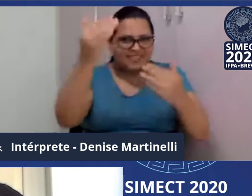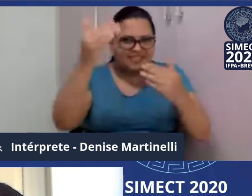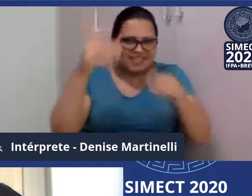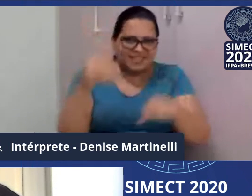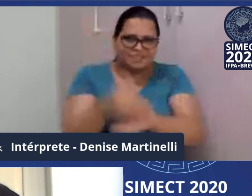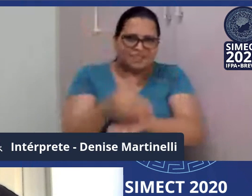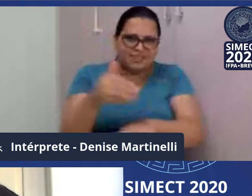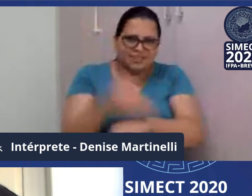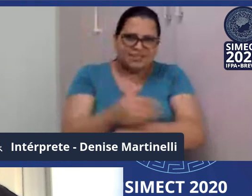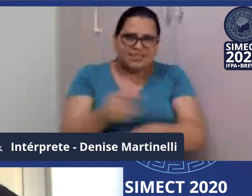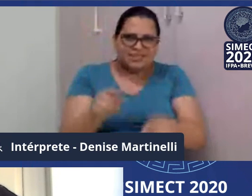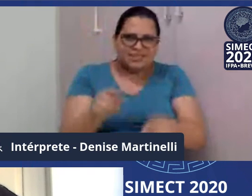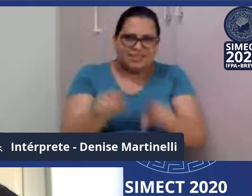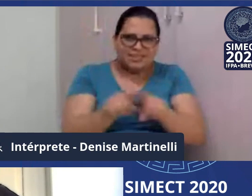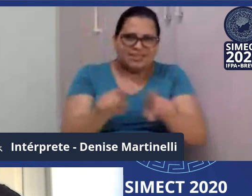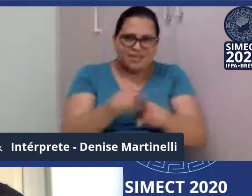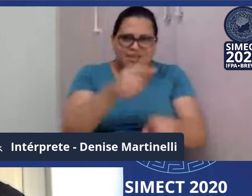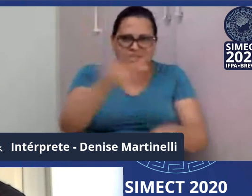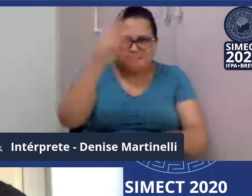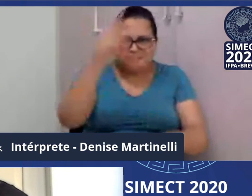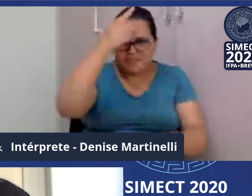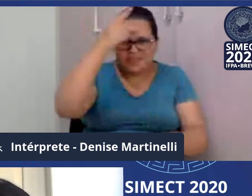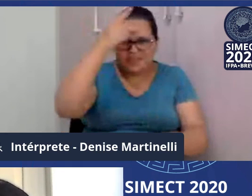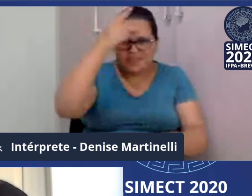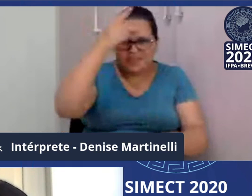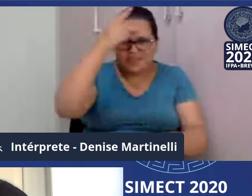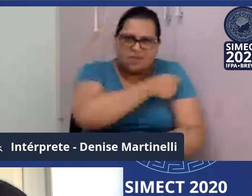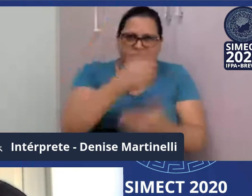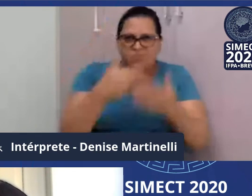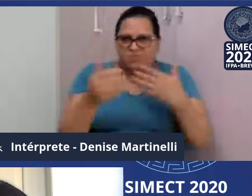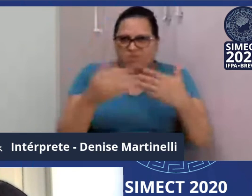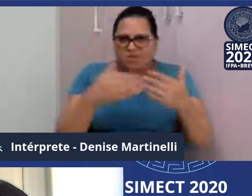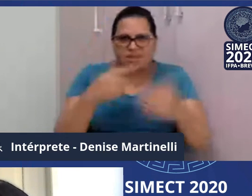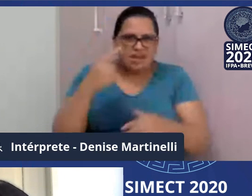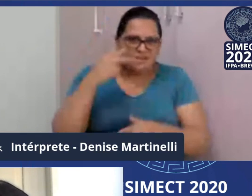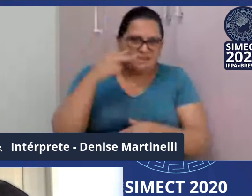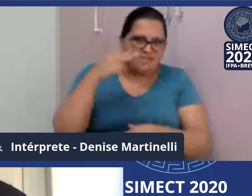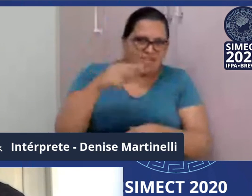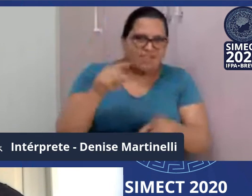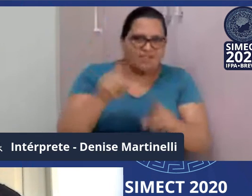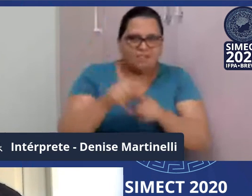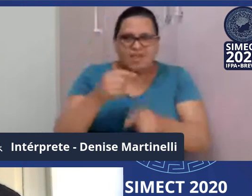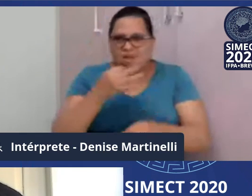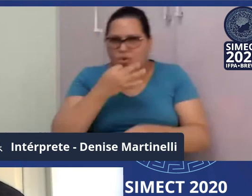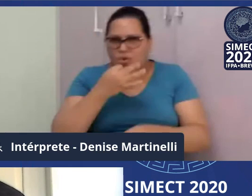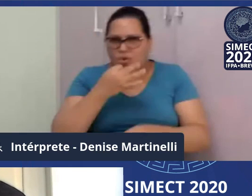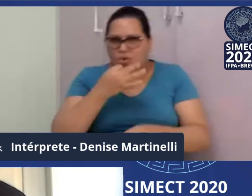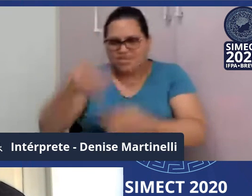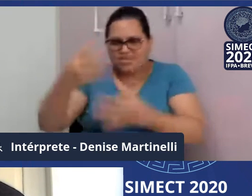que estiveram aí se manifestando no chat e até a próxima palestra.